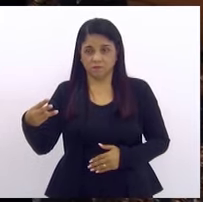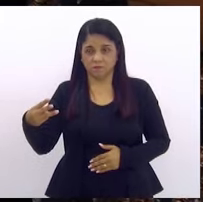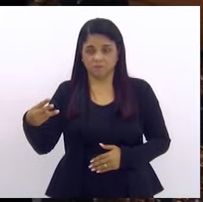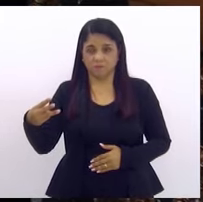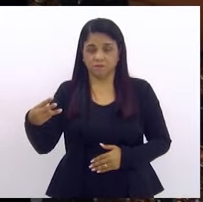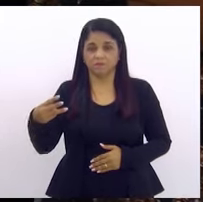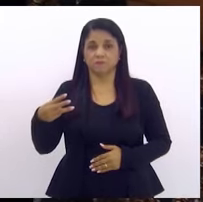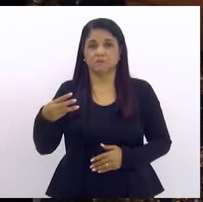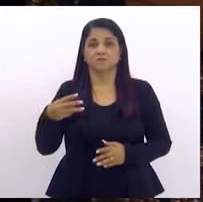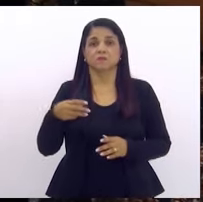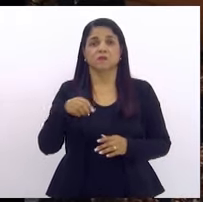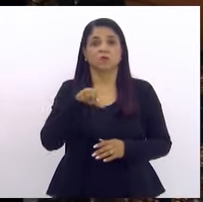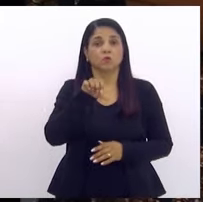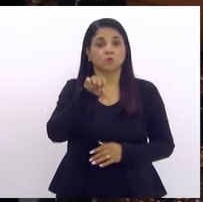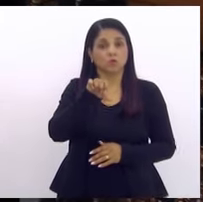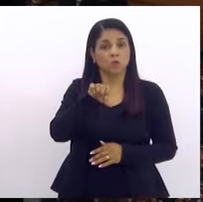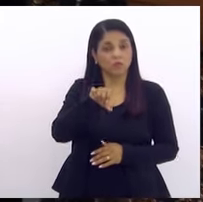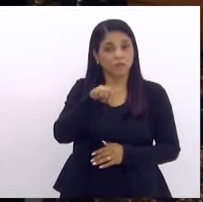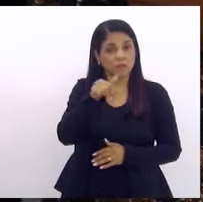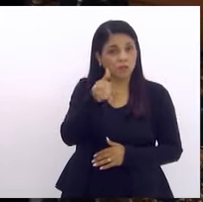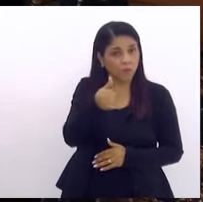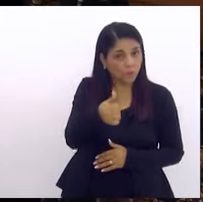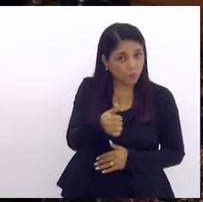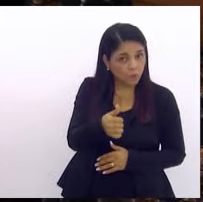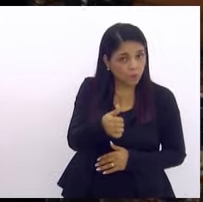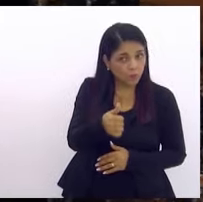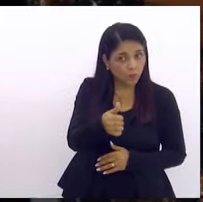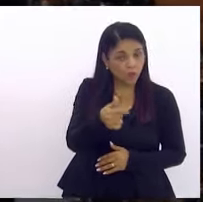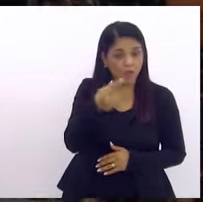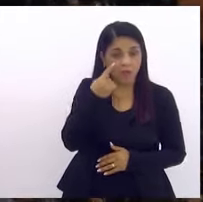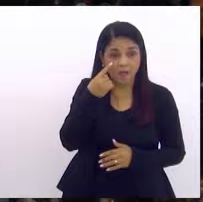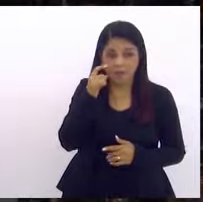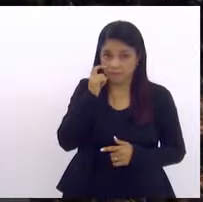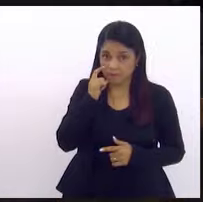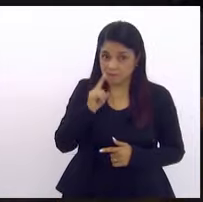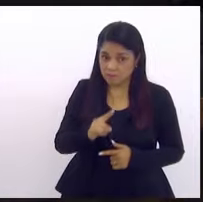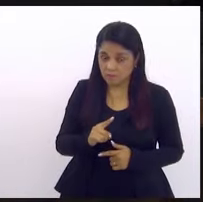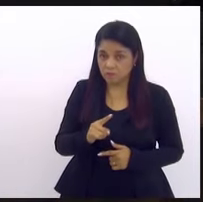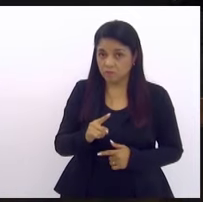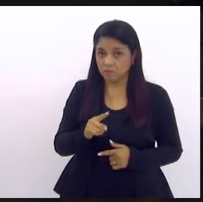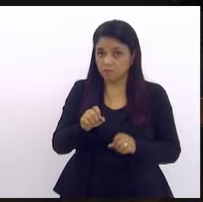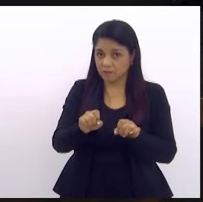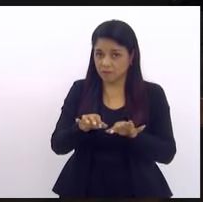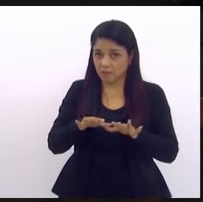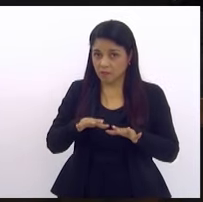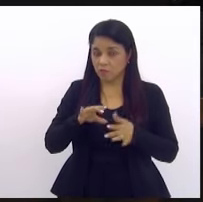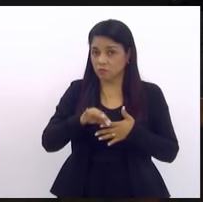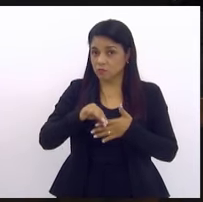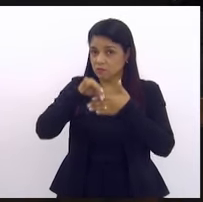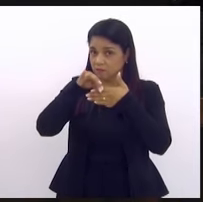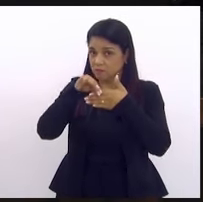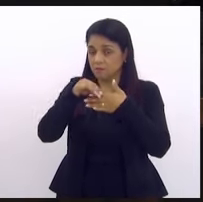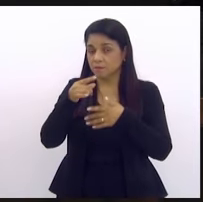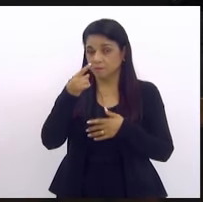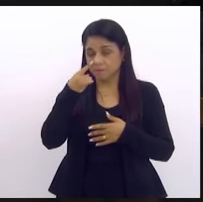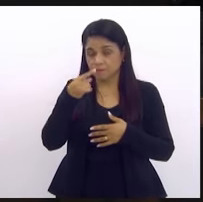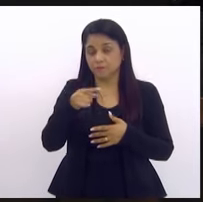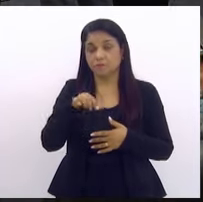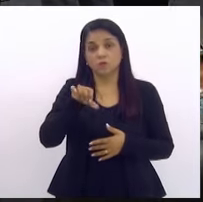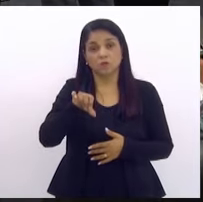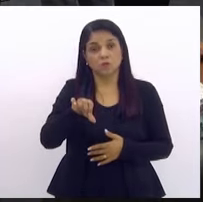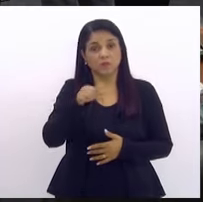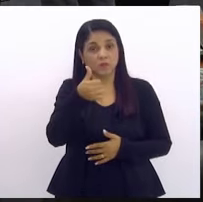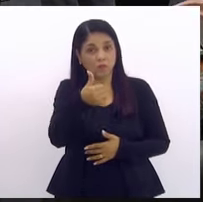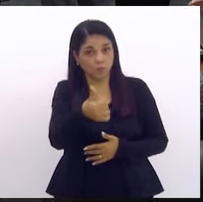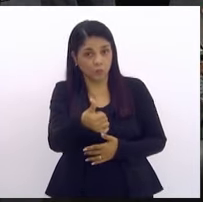O item 91... Atenção plenário aí, em especial... Os líderes, por favor. O item